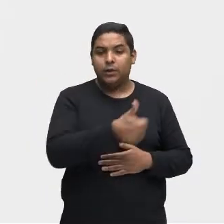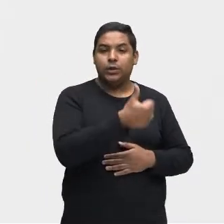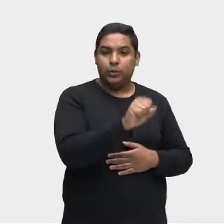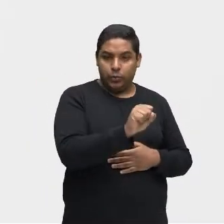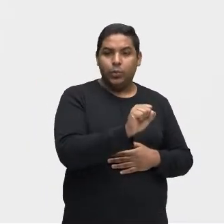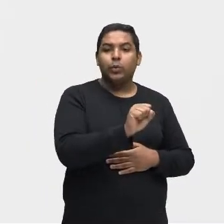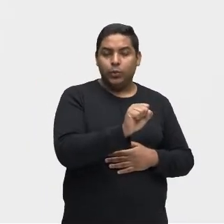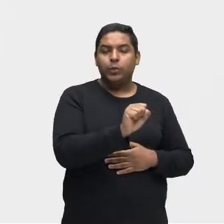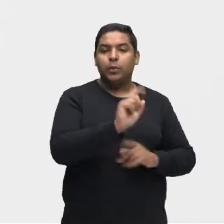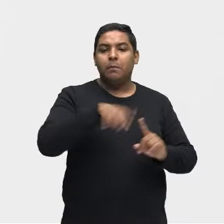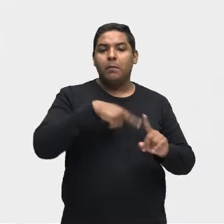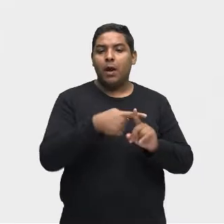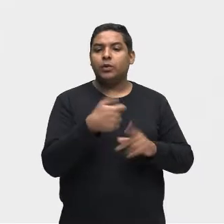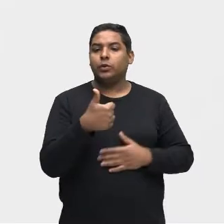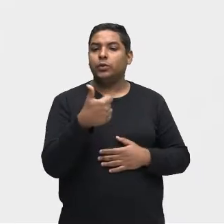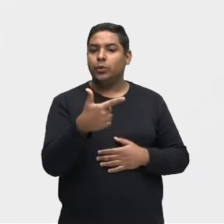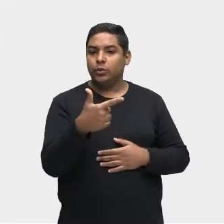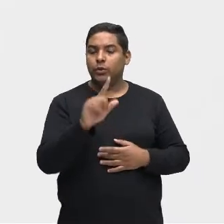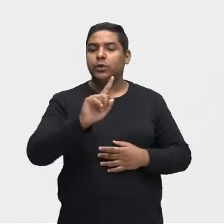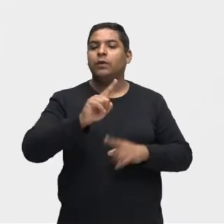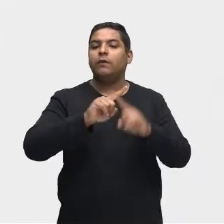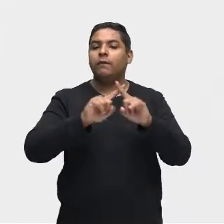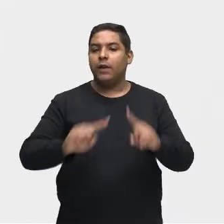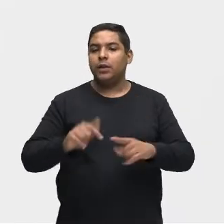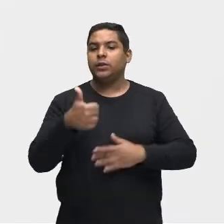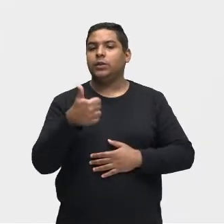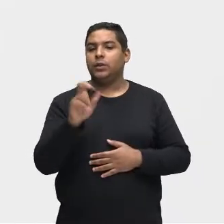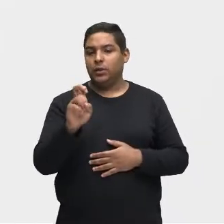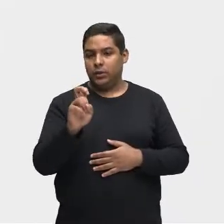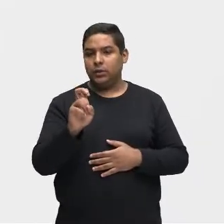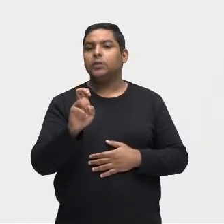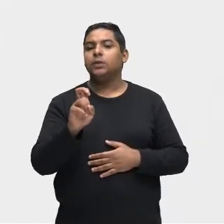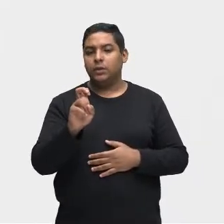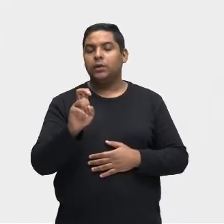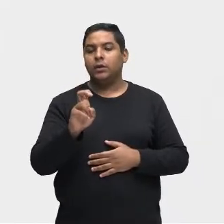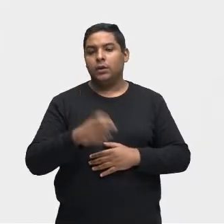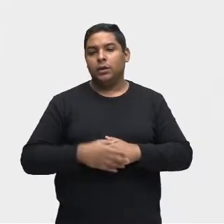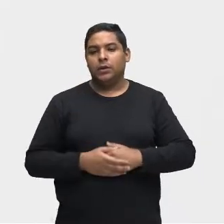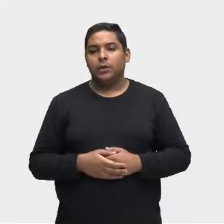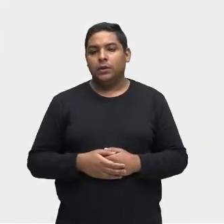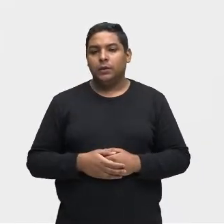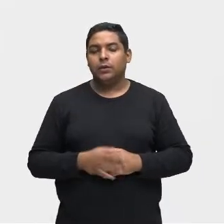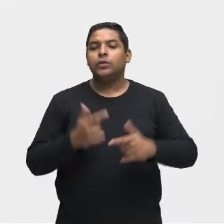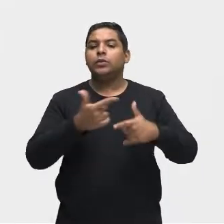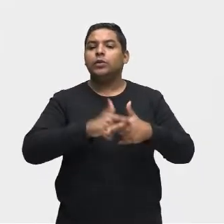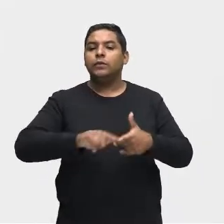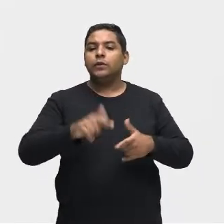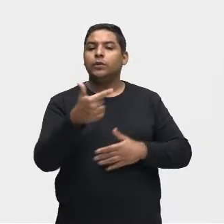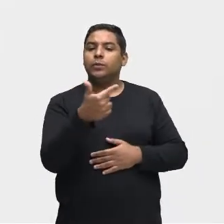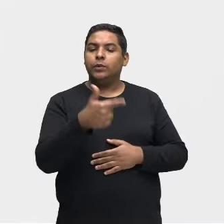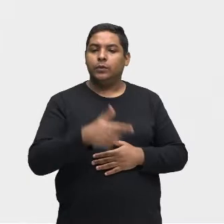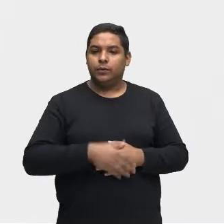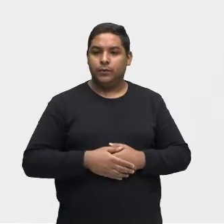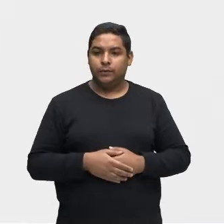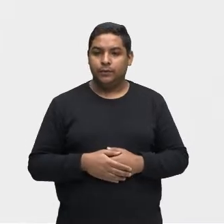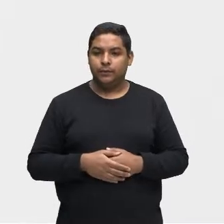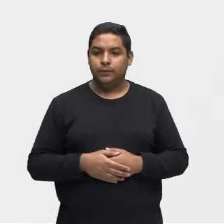base maior mais base menor vezes a altura, que é 15, dividido por 2.